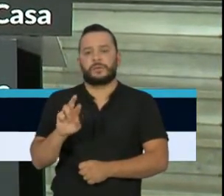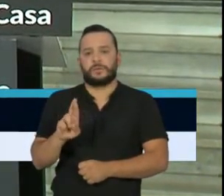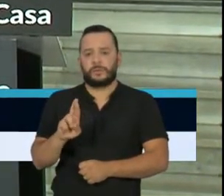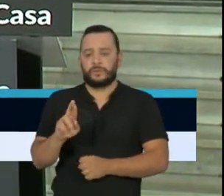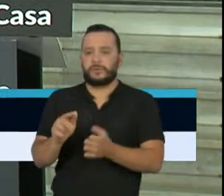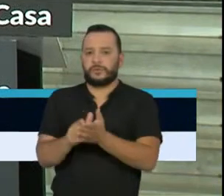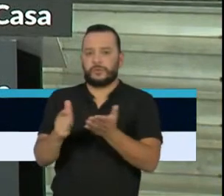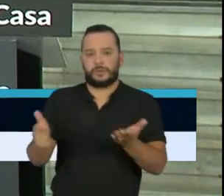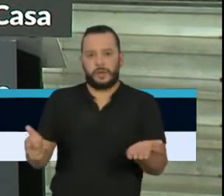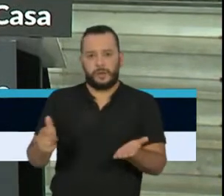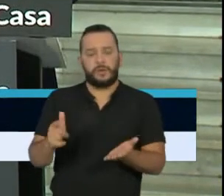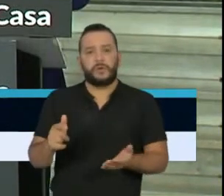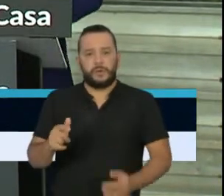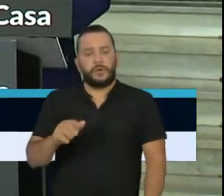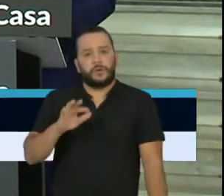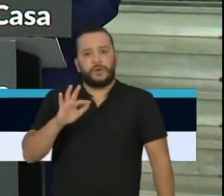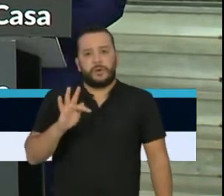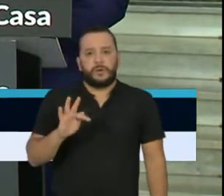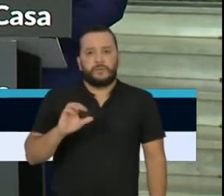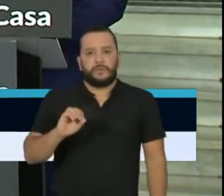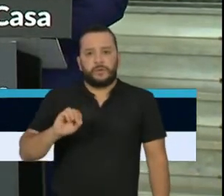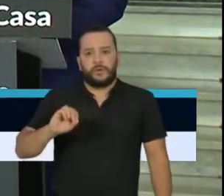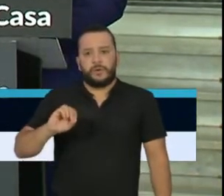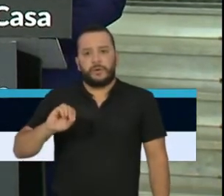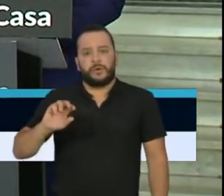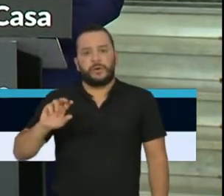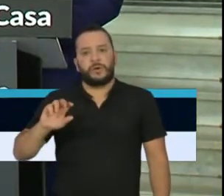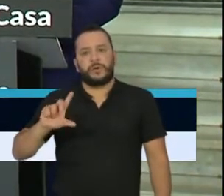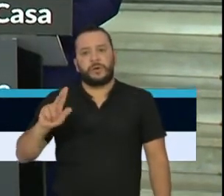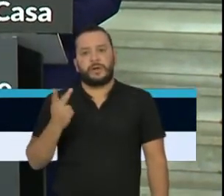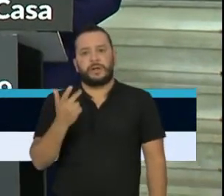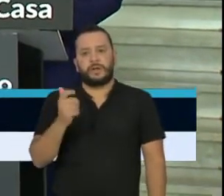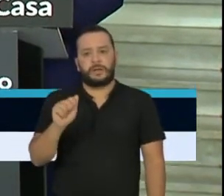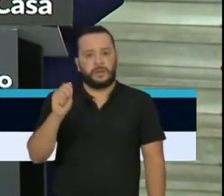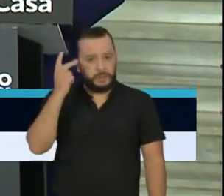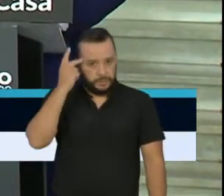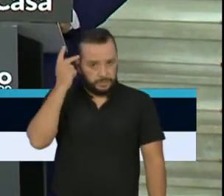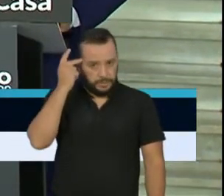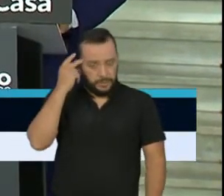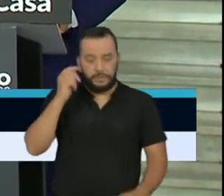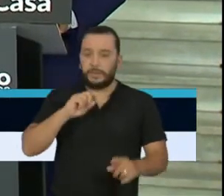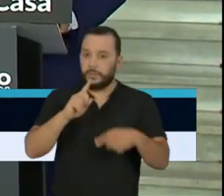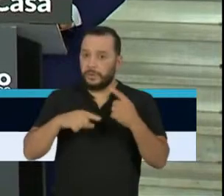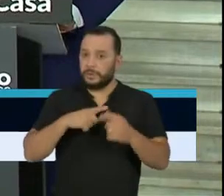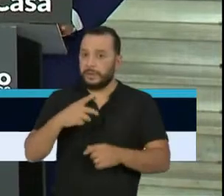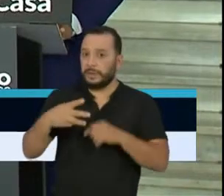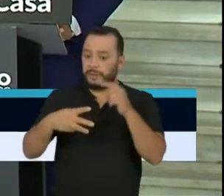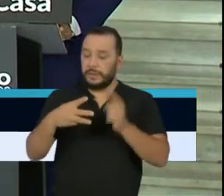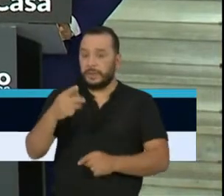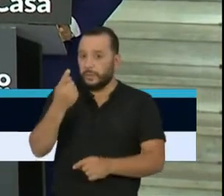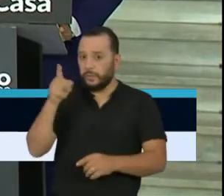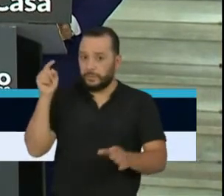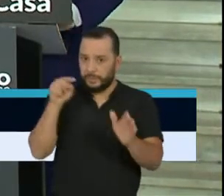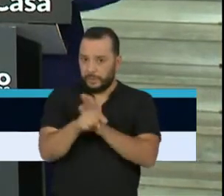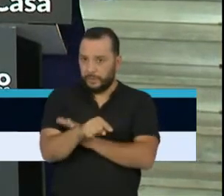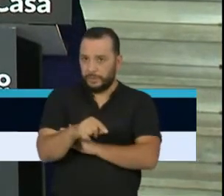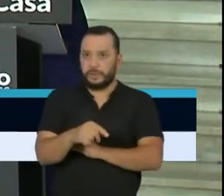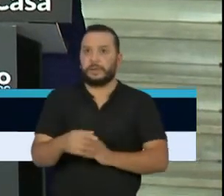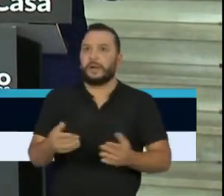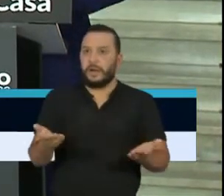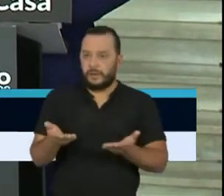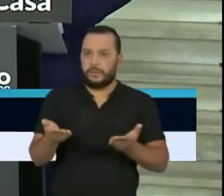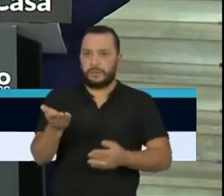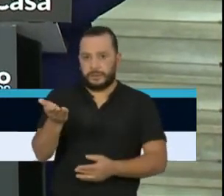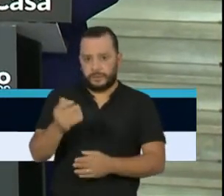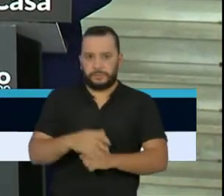São Paulo, e depois teremos ainda mais 3 últimas perguntas nessa coletiva. Arthur, você já está em tela. Boa tarde.